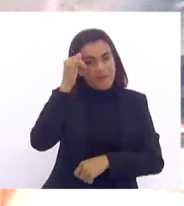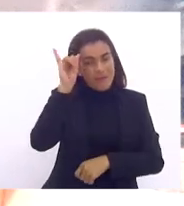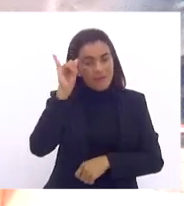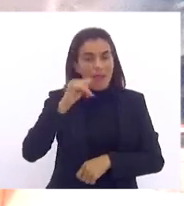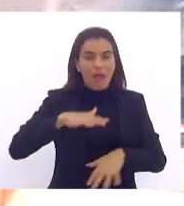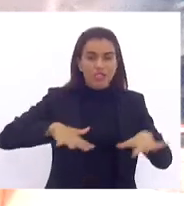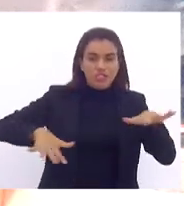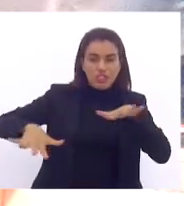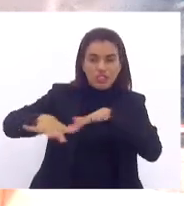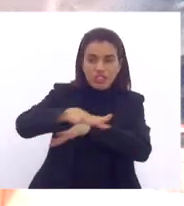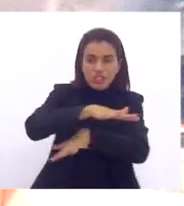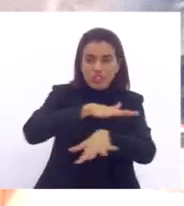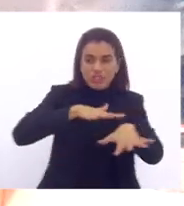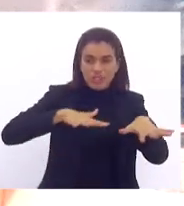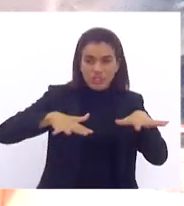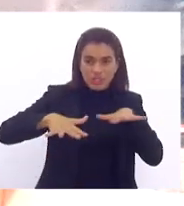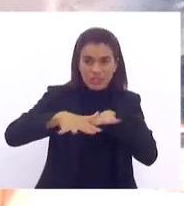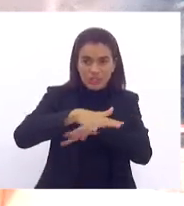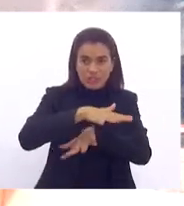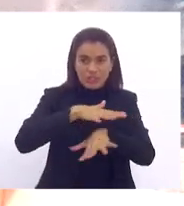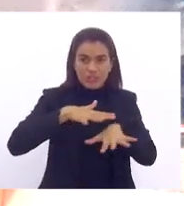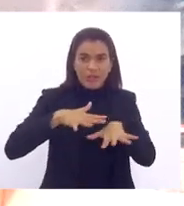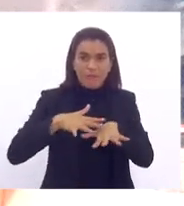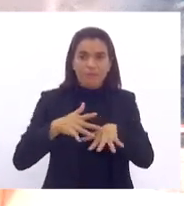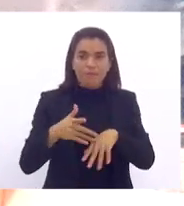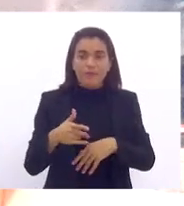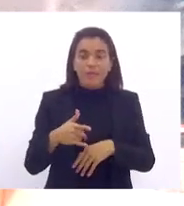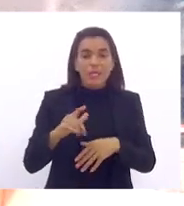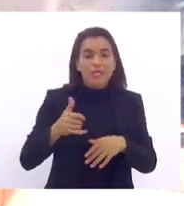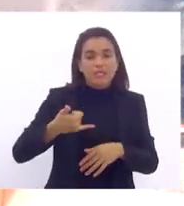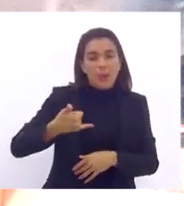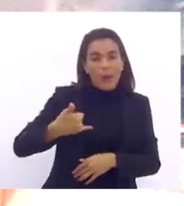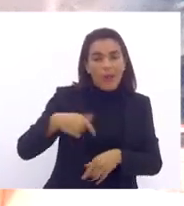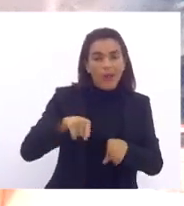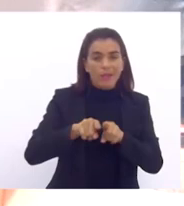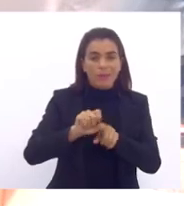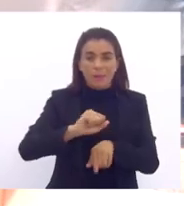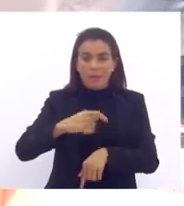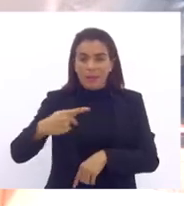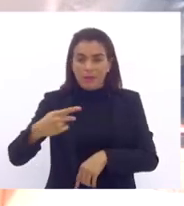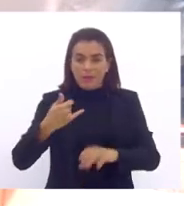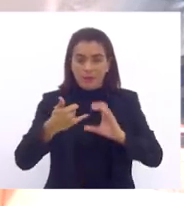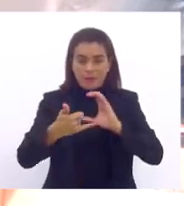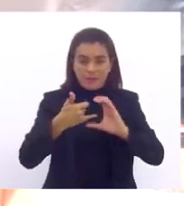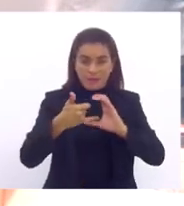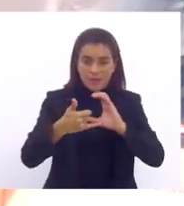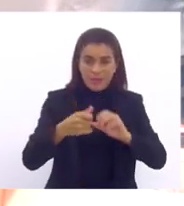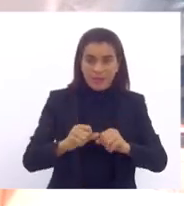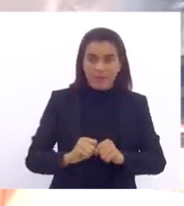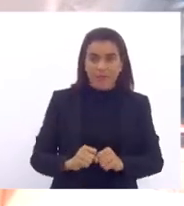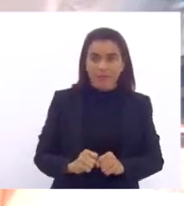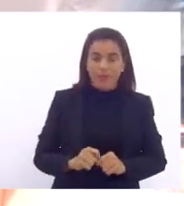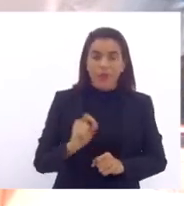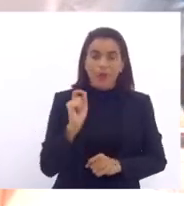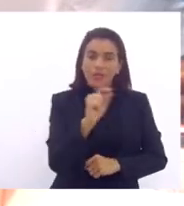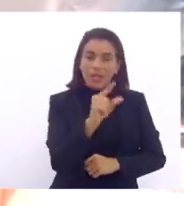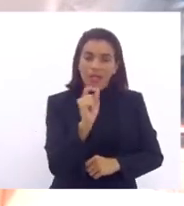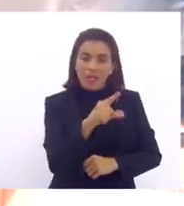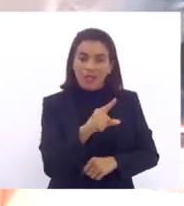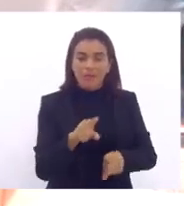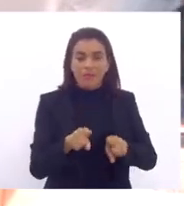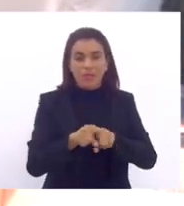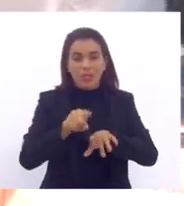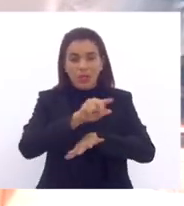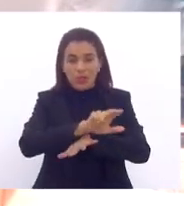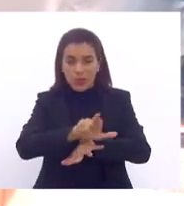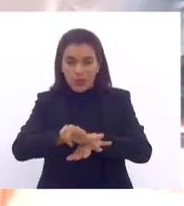generalizadas ou expedições Sem Limites em aparelhos de celular em aplicativos como WhatsApp o telegram e outros que servem